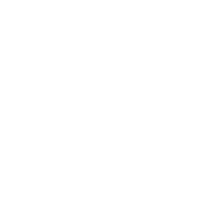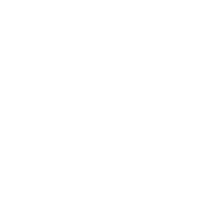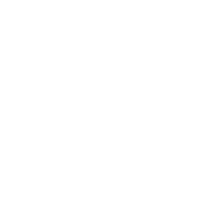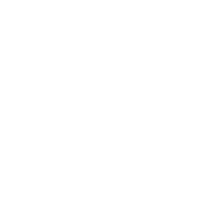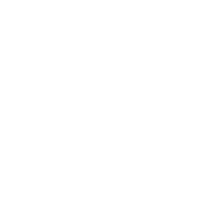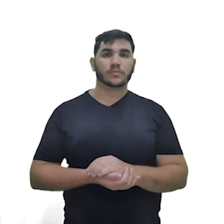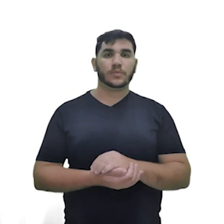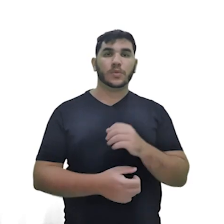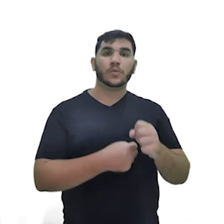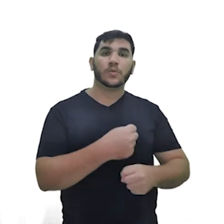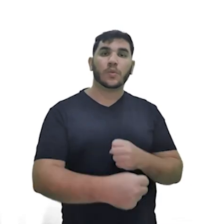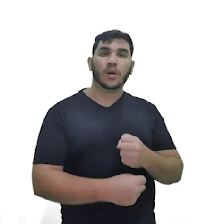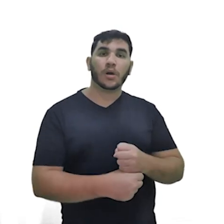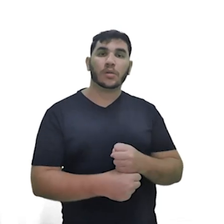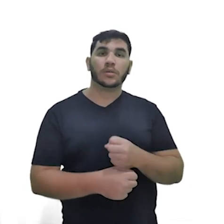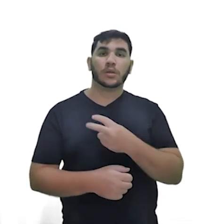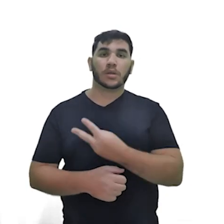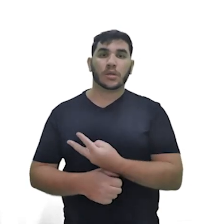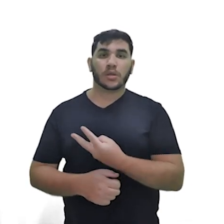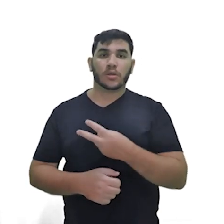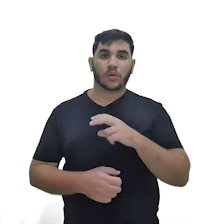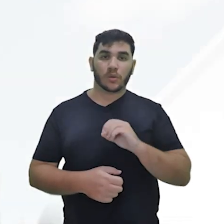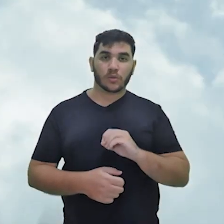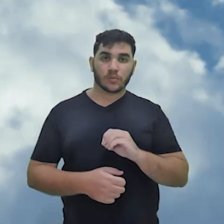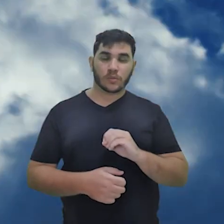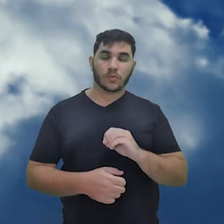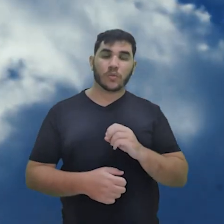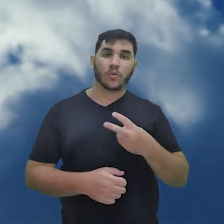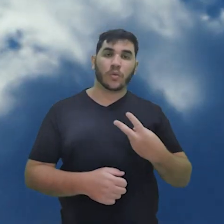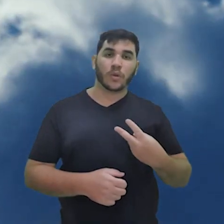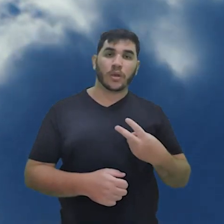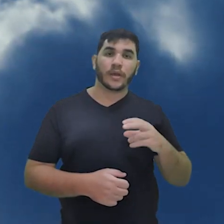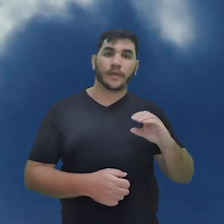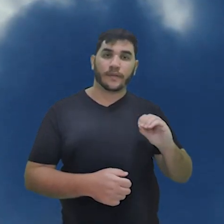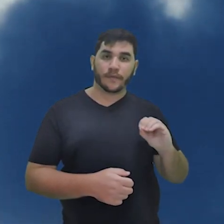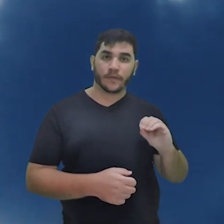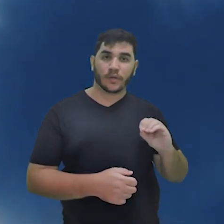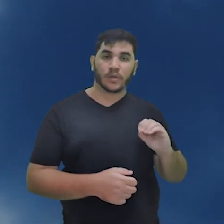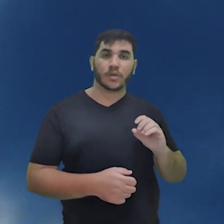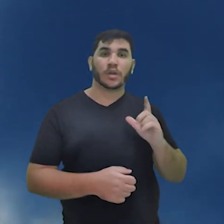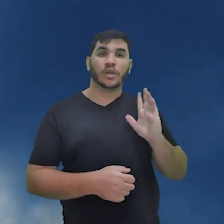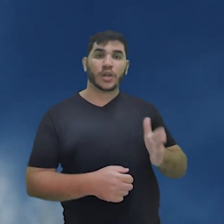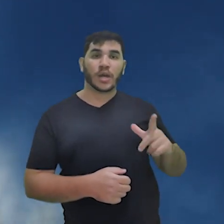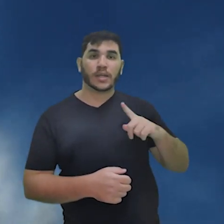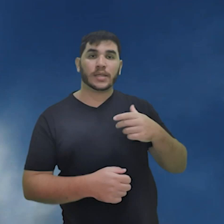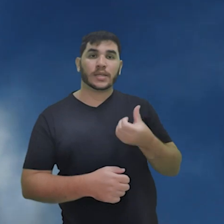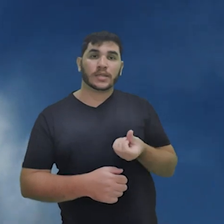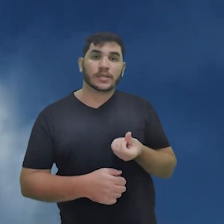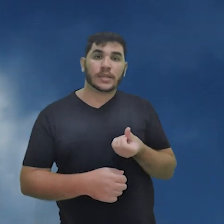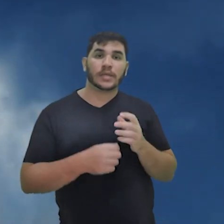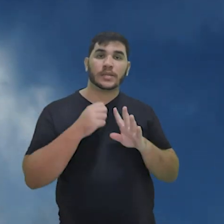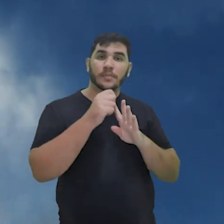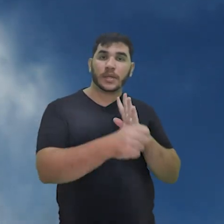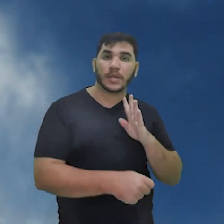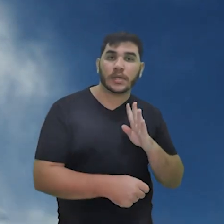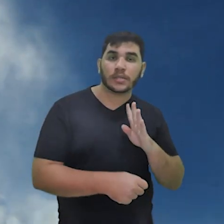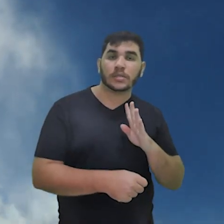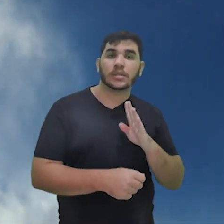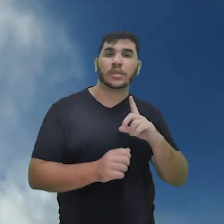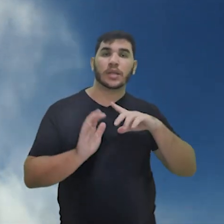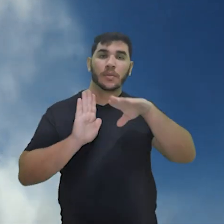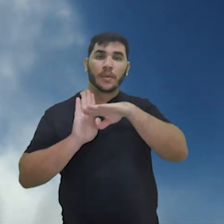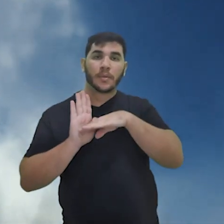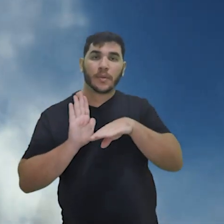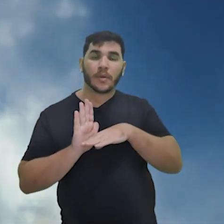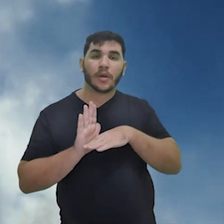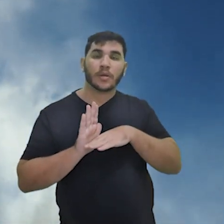e Porto Dragão apresentam... O ano é 2020. Nós estamos a 6 meses do decreto da pandemia do coronavírus. Céu azul, nuvens se